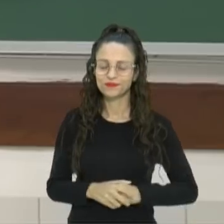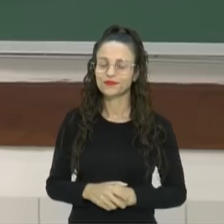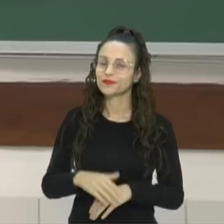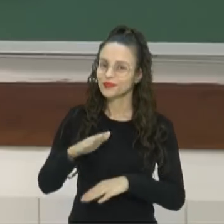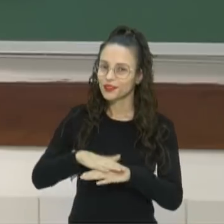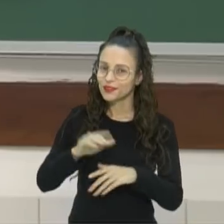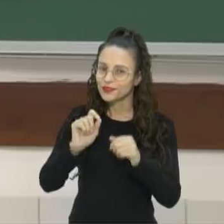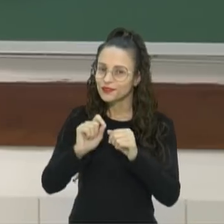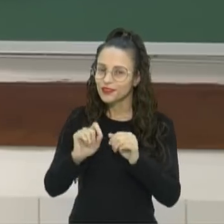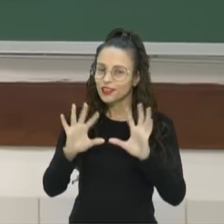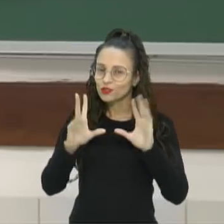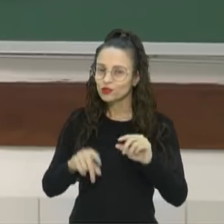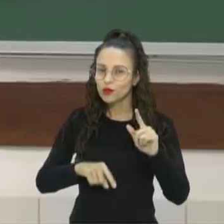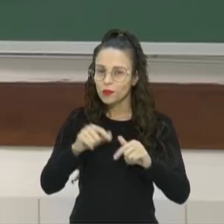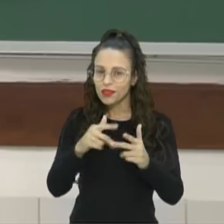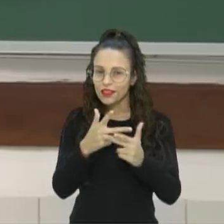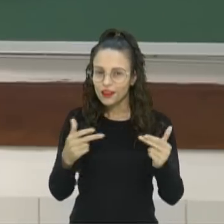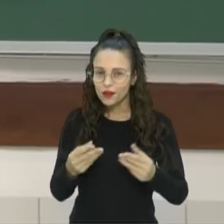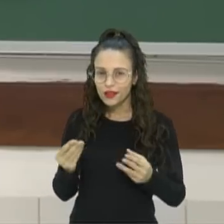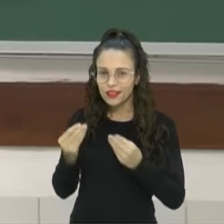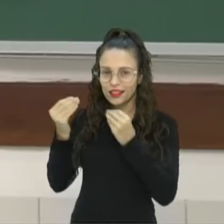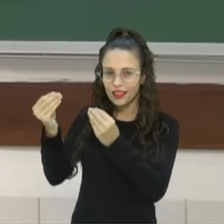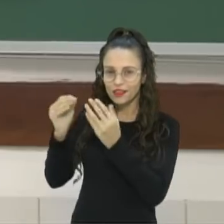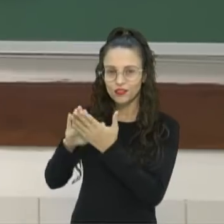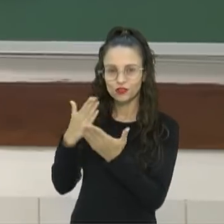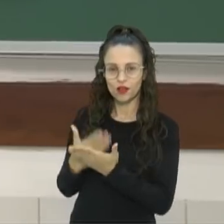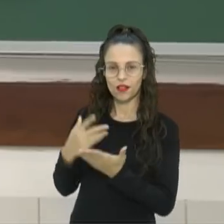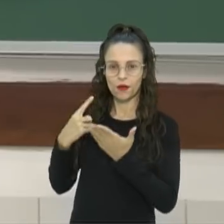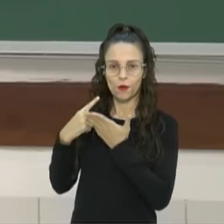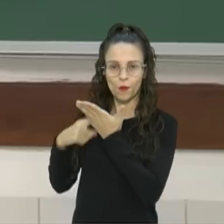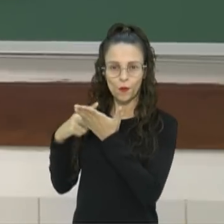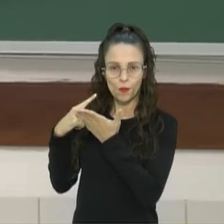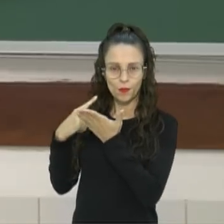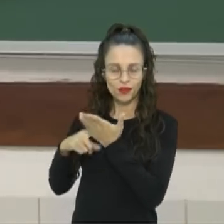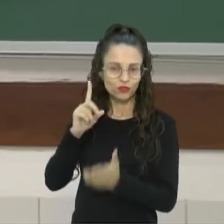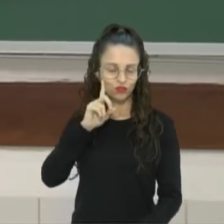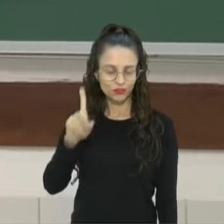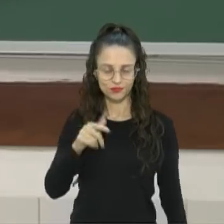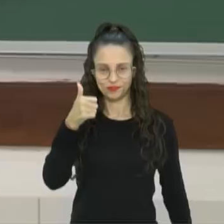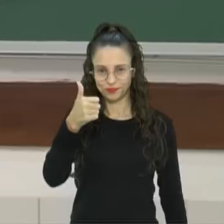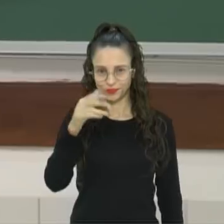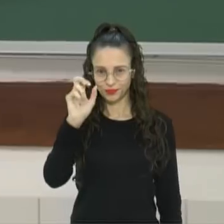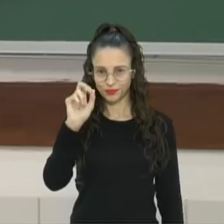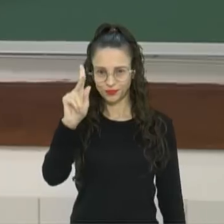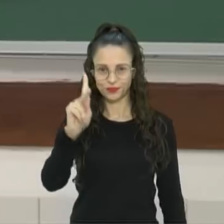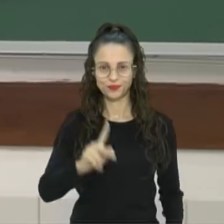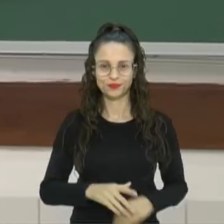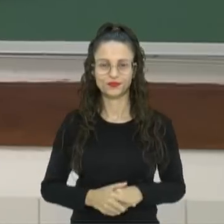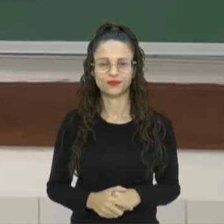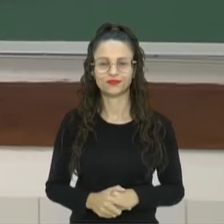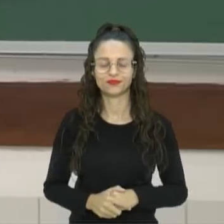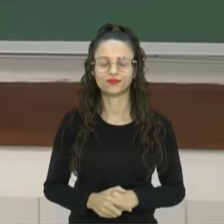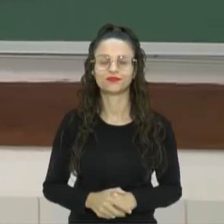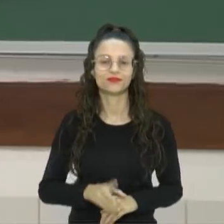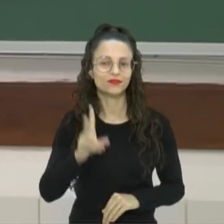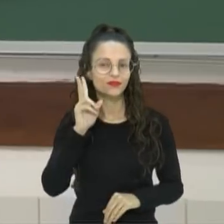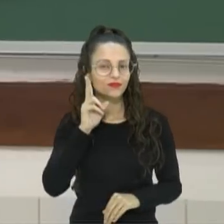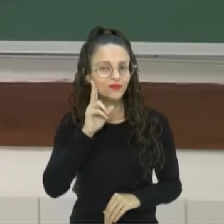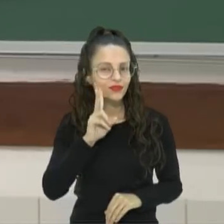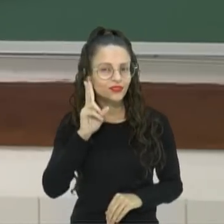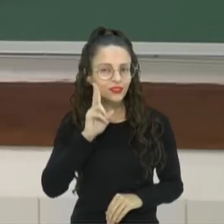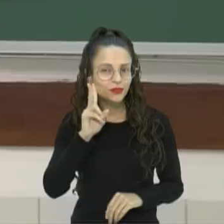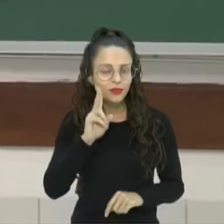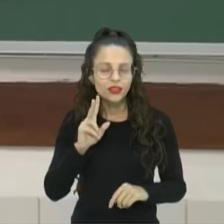isso, monta todo o teu materialzinho e leva na escola no dia marcado, ok? Lembretes